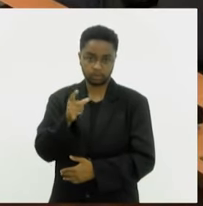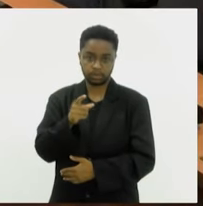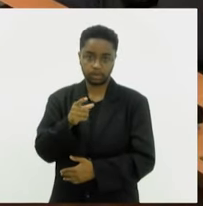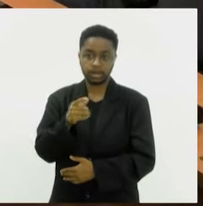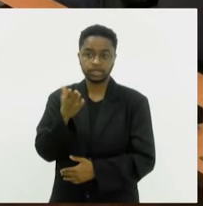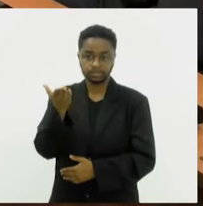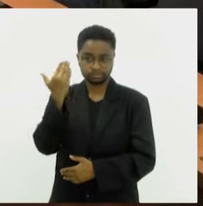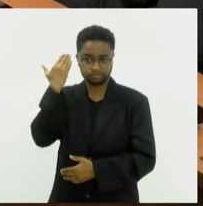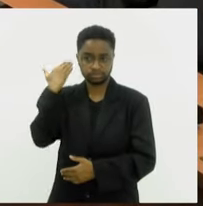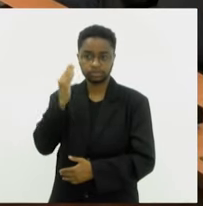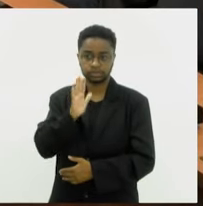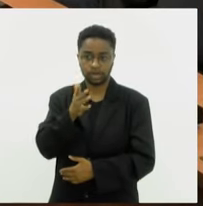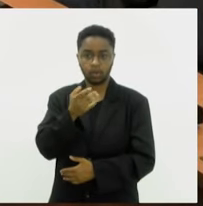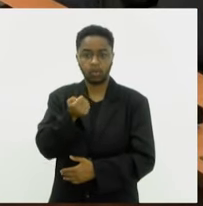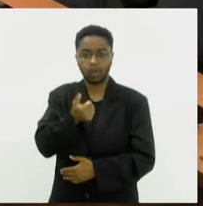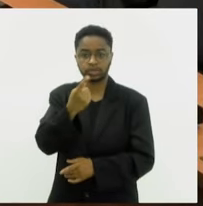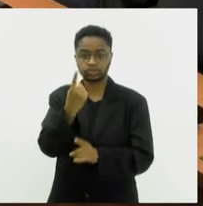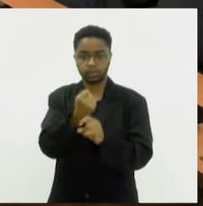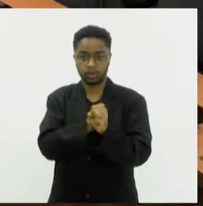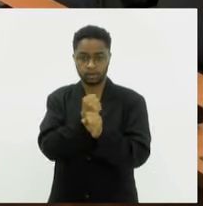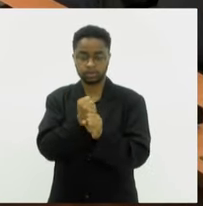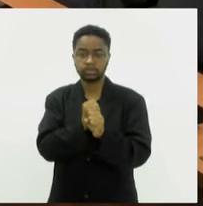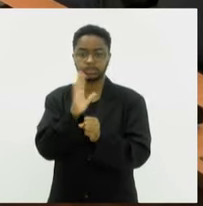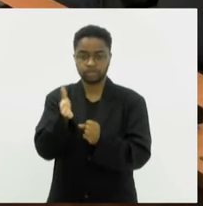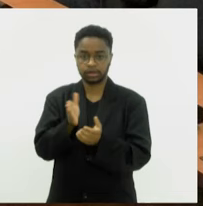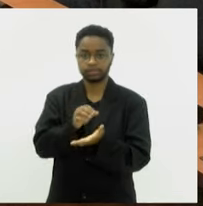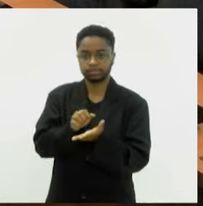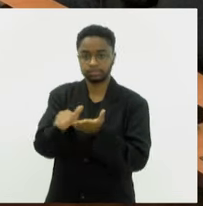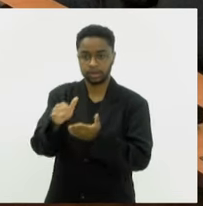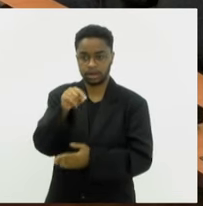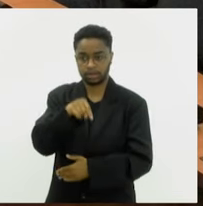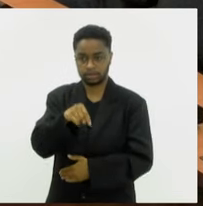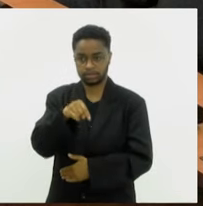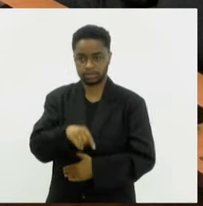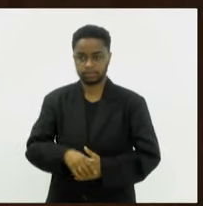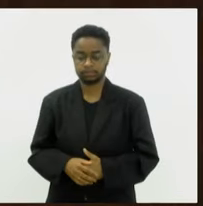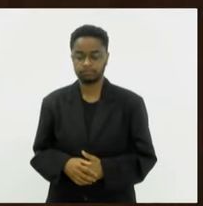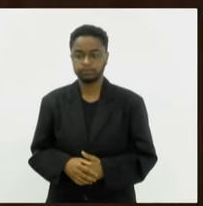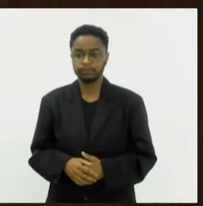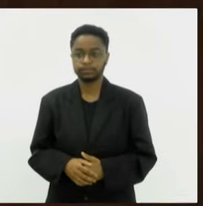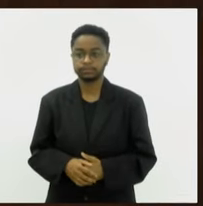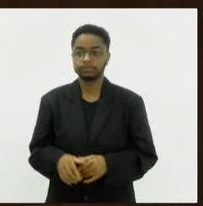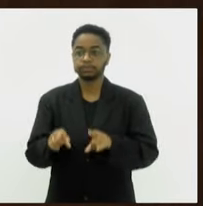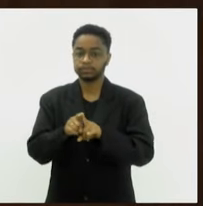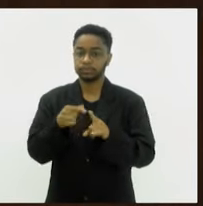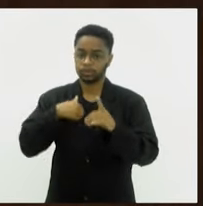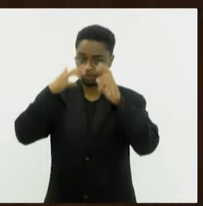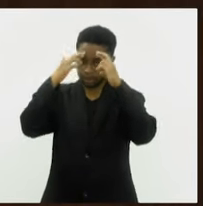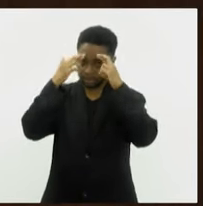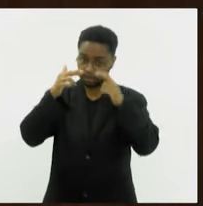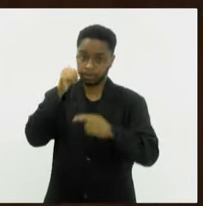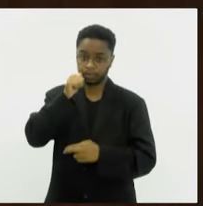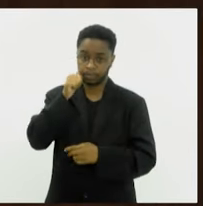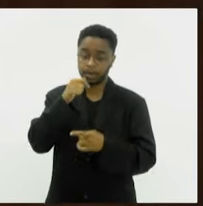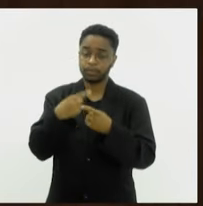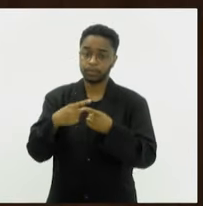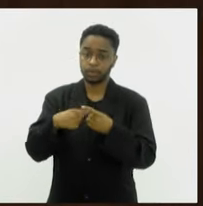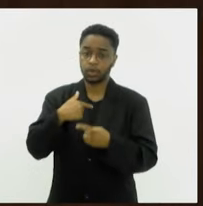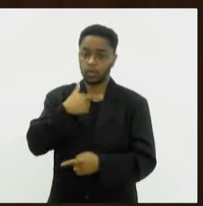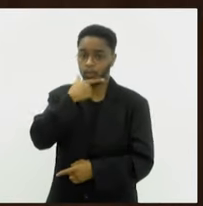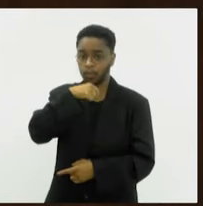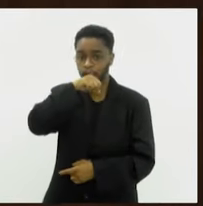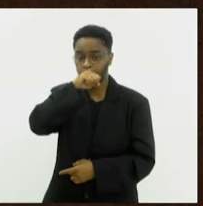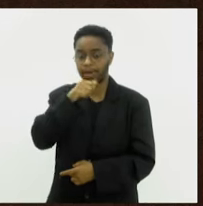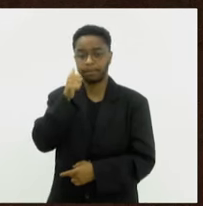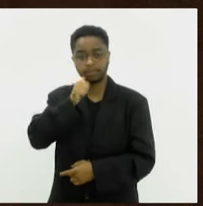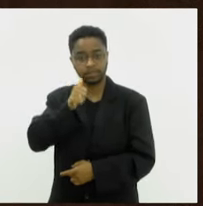Tá? Já tem quase 1 ano que ele não está mais nomeado aqui no gabinete. E eu respeito muito as mulheres, até porque eu sou pai de menina, sou filho de uma